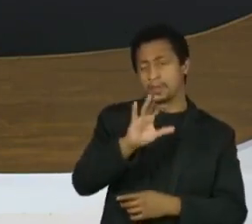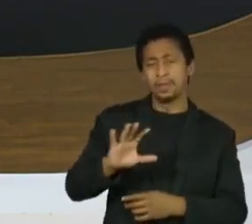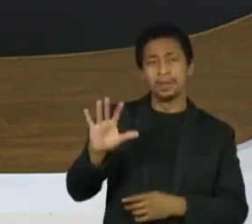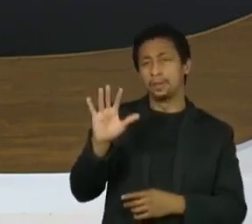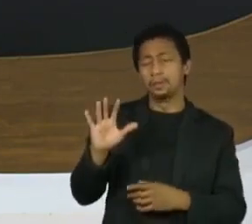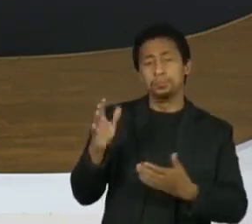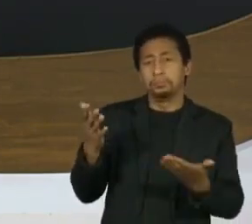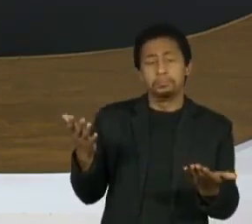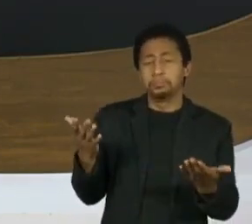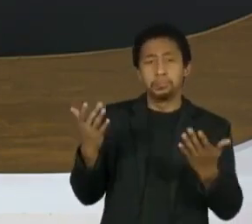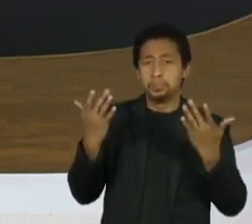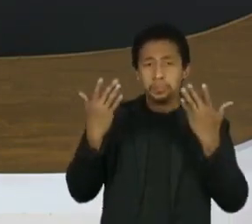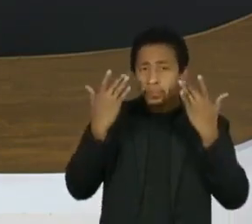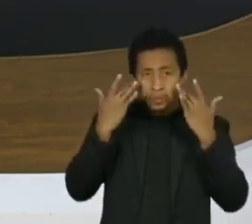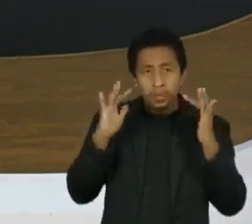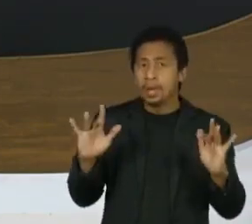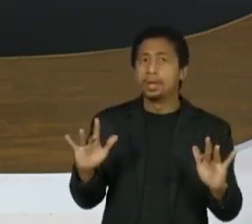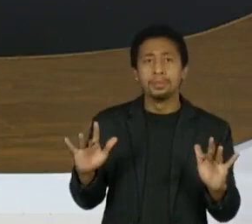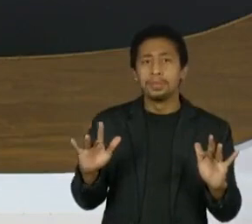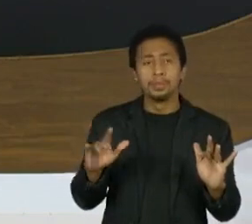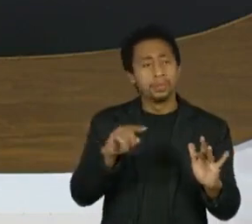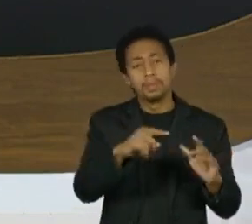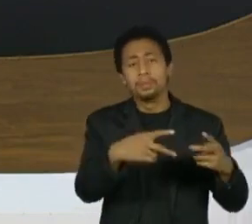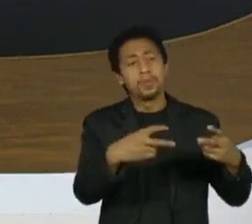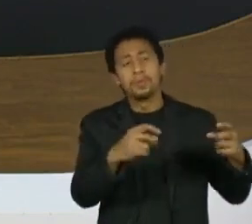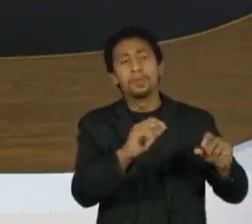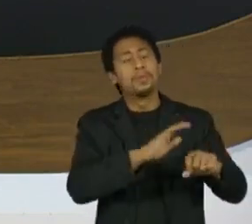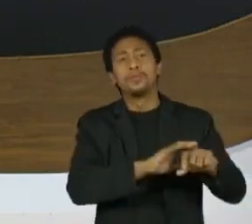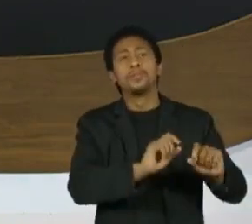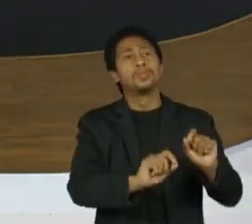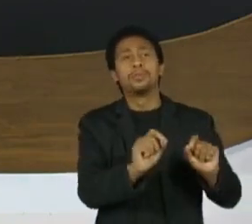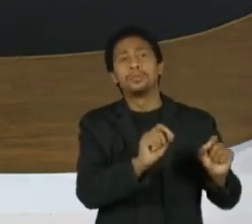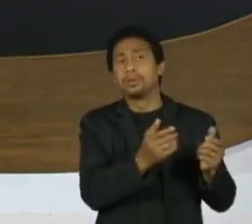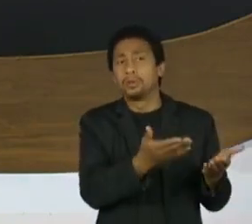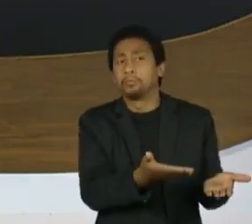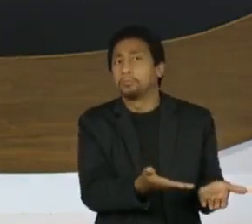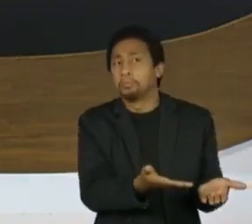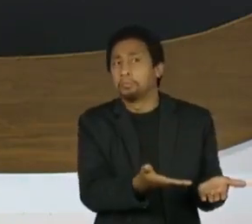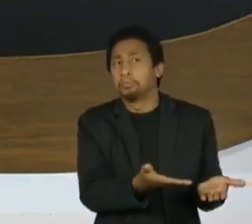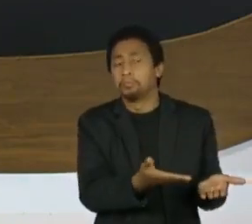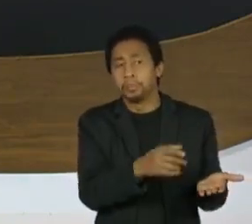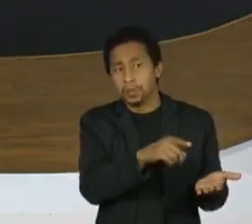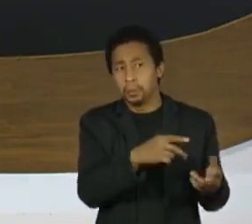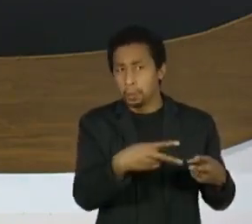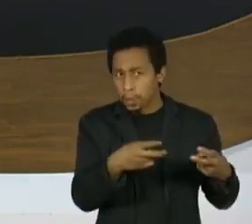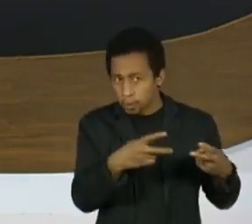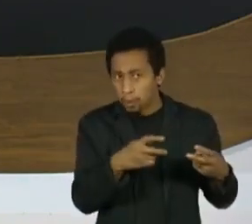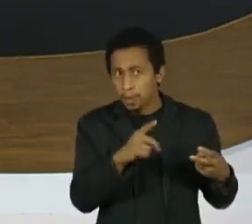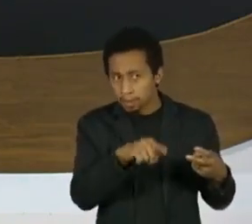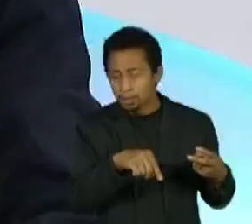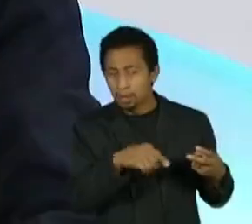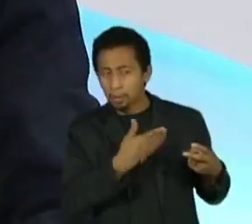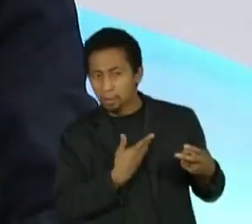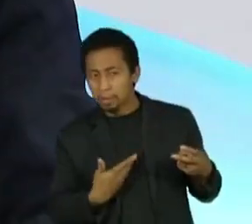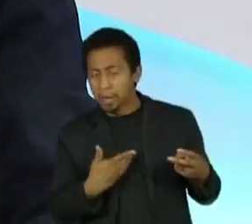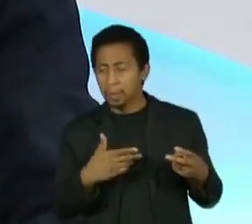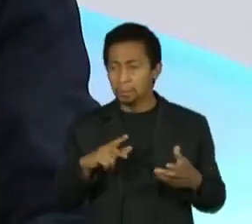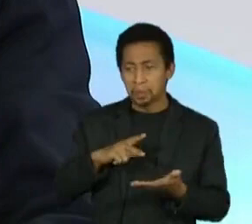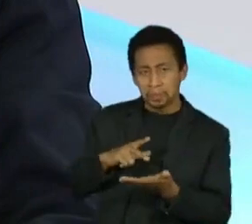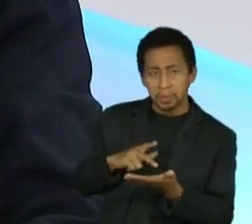dessa empresa na campanha Presidente dizer que privataria muitas coisas mas que não mexeria na Petrobrás de uns tempos para cá